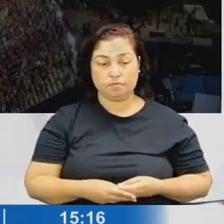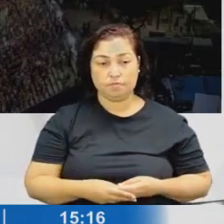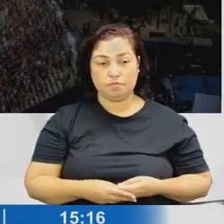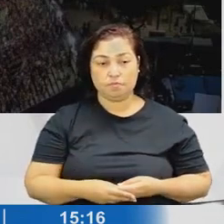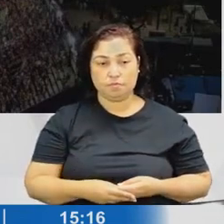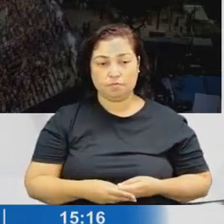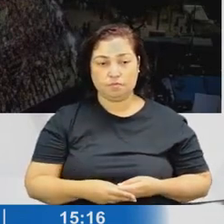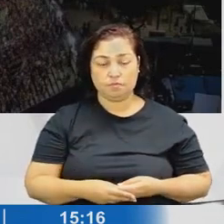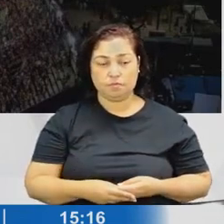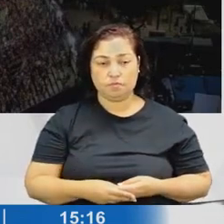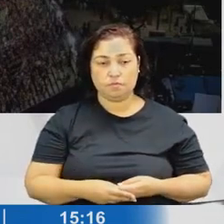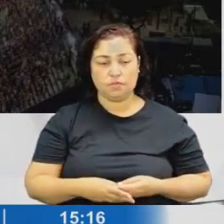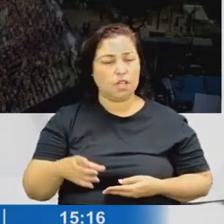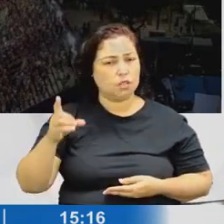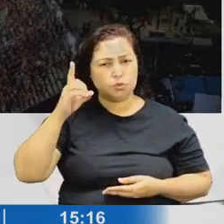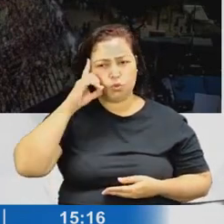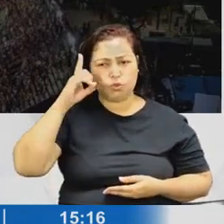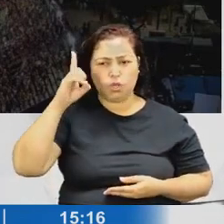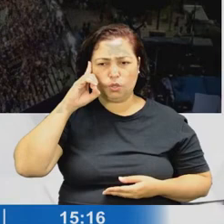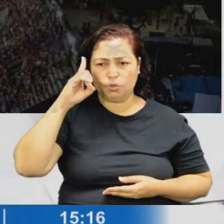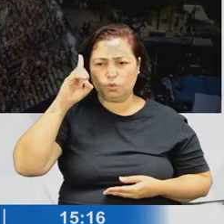diário diário